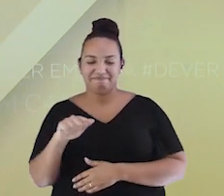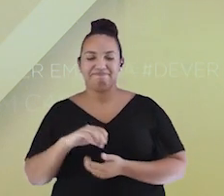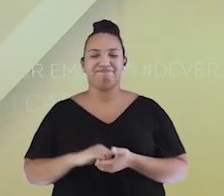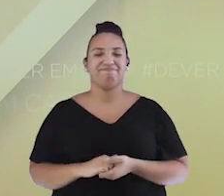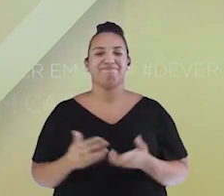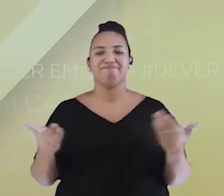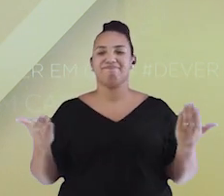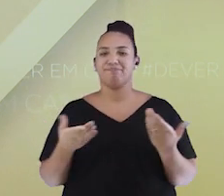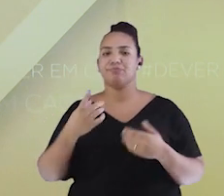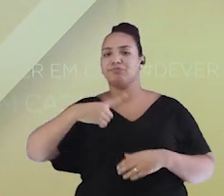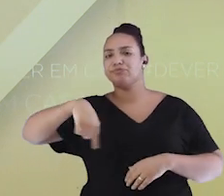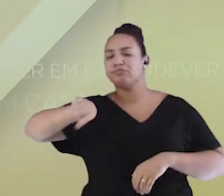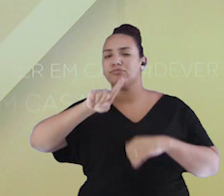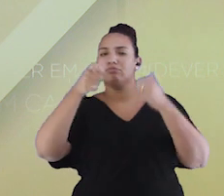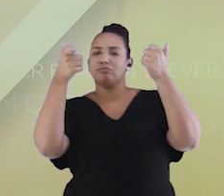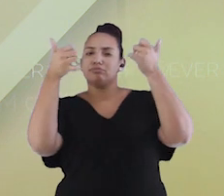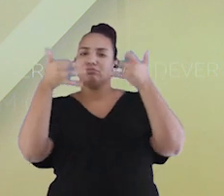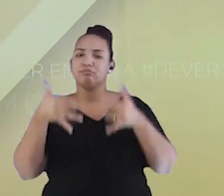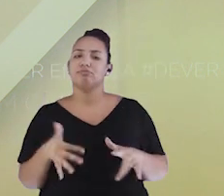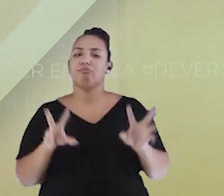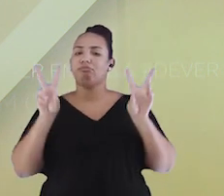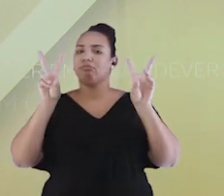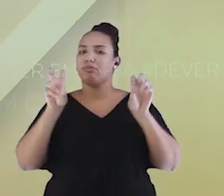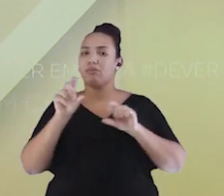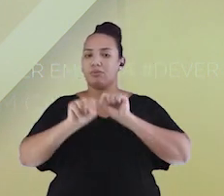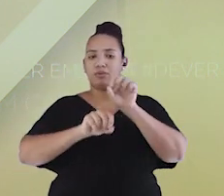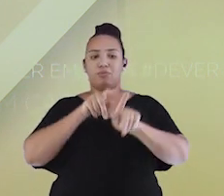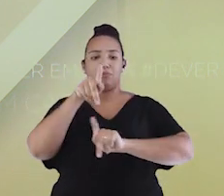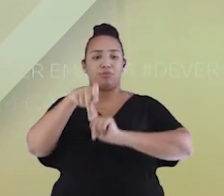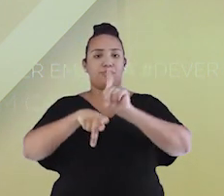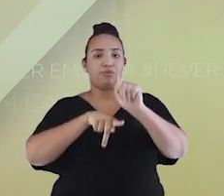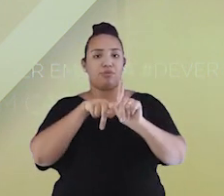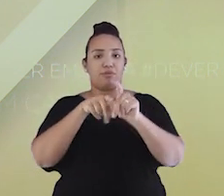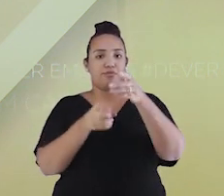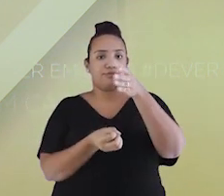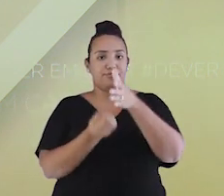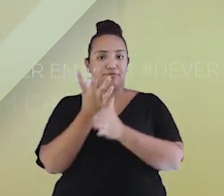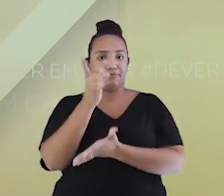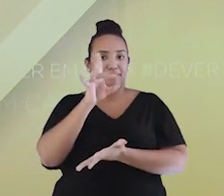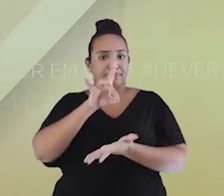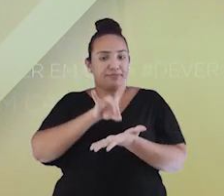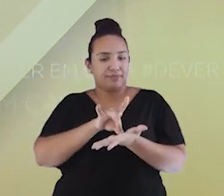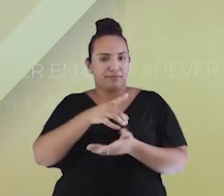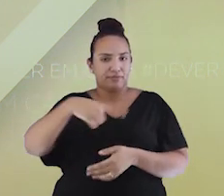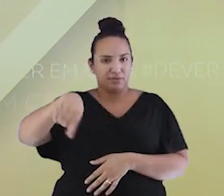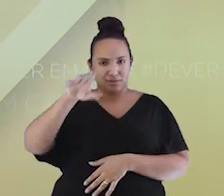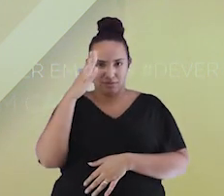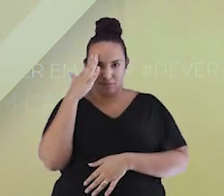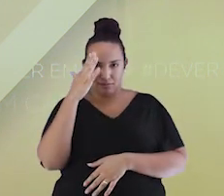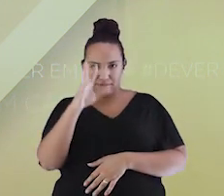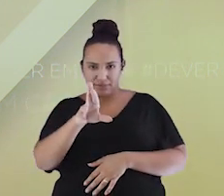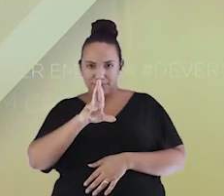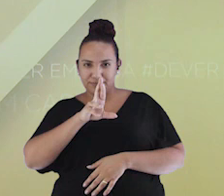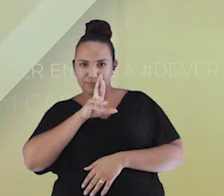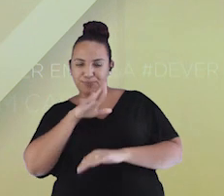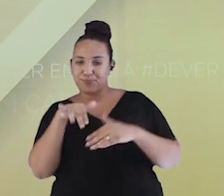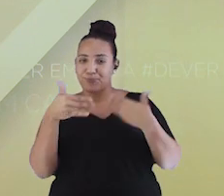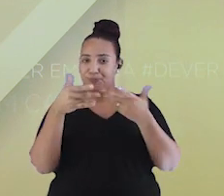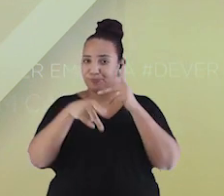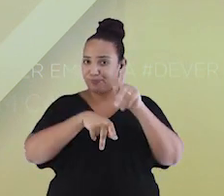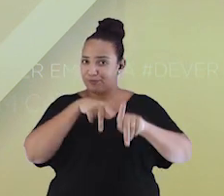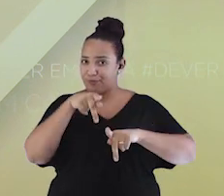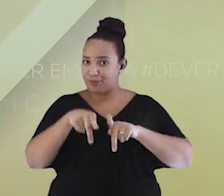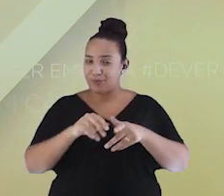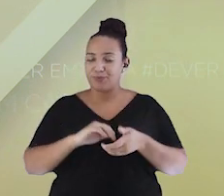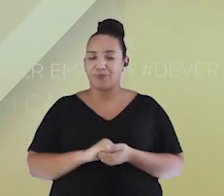iremos conversar melhor sobre povos originários. Sabe me dizer um exemplo de povos originários? Ou